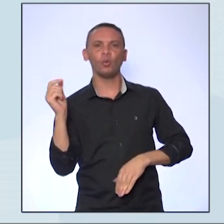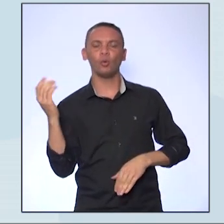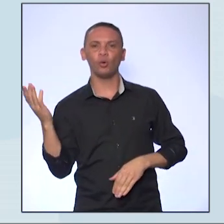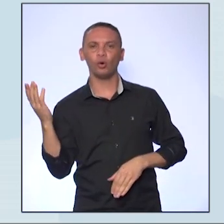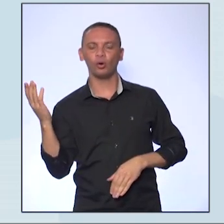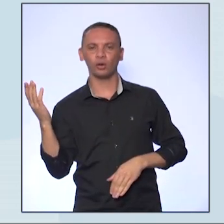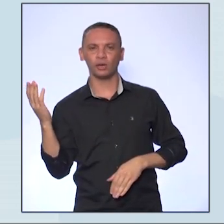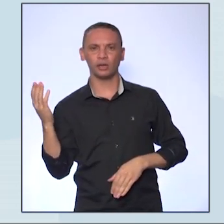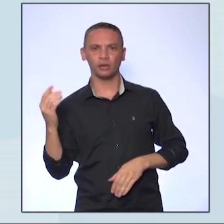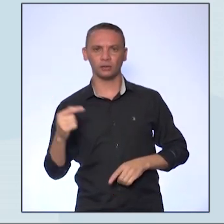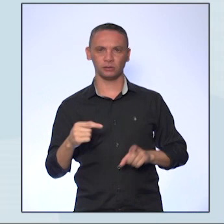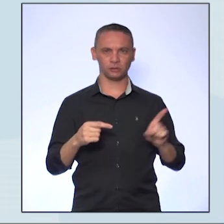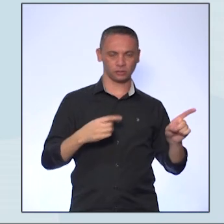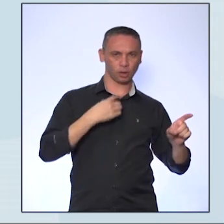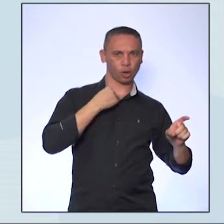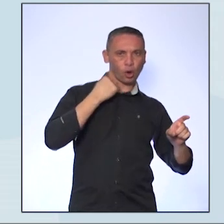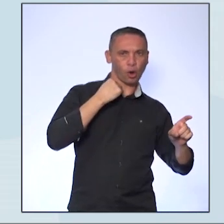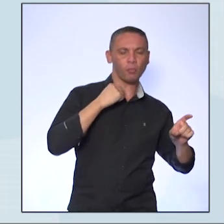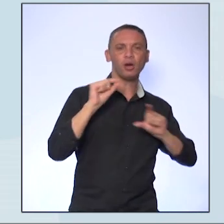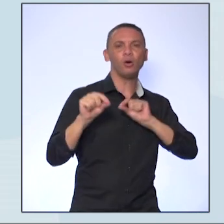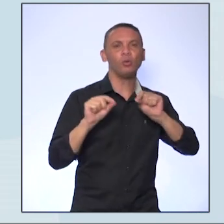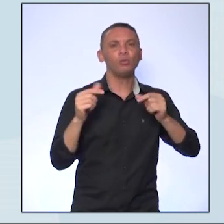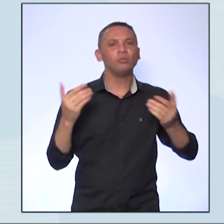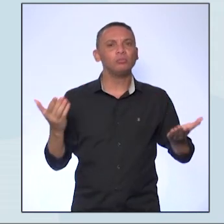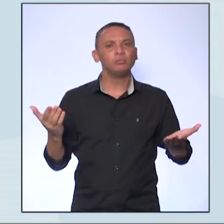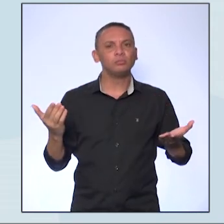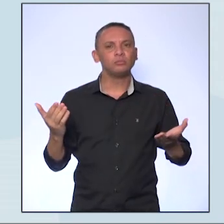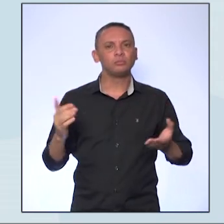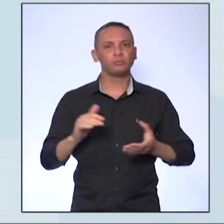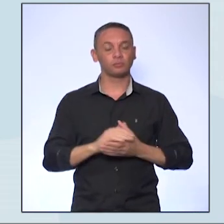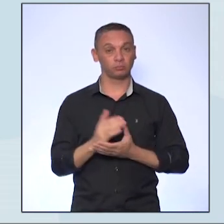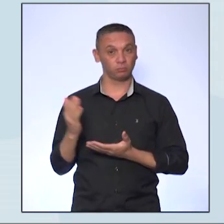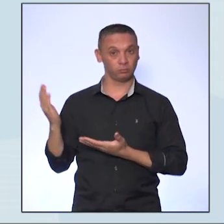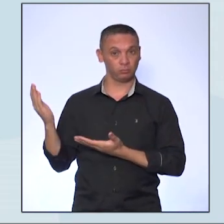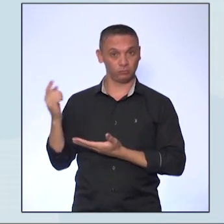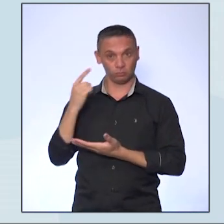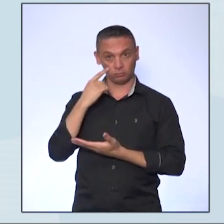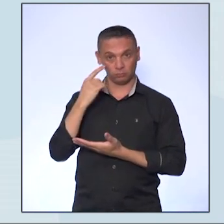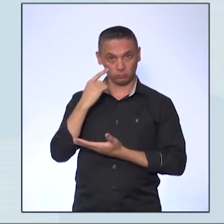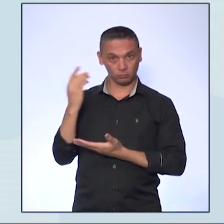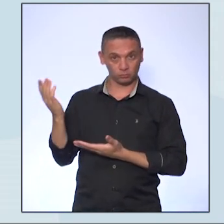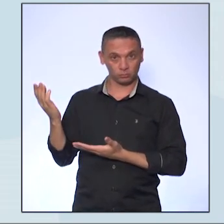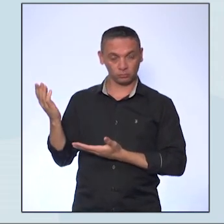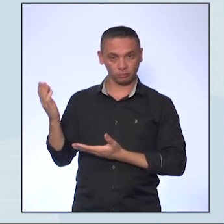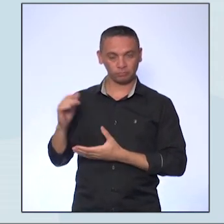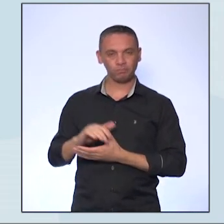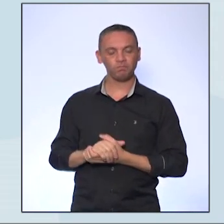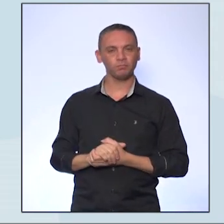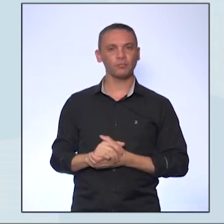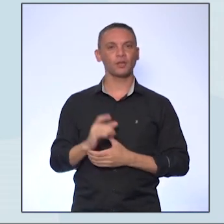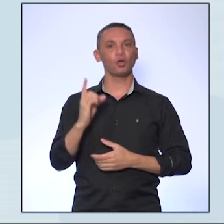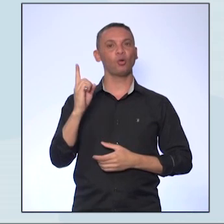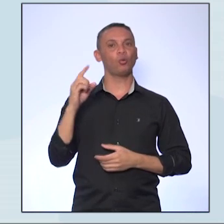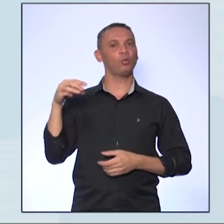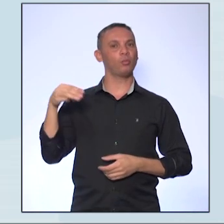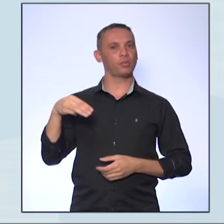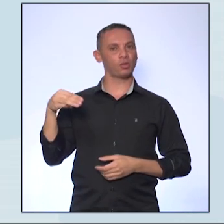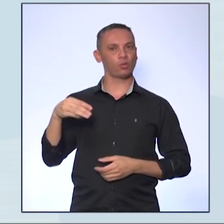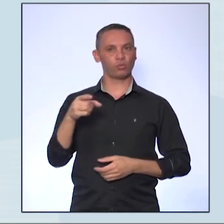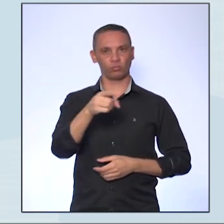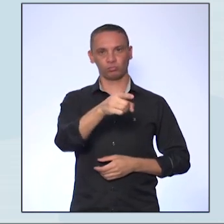e qual a vestimenta que ele está usando. Certo? E eu vou te dar 1 minuto para